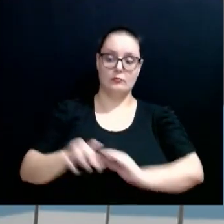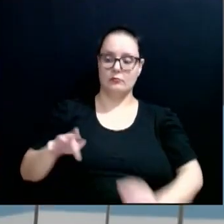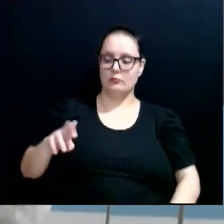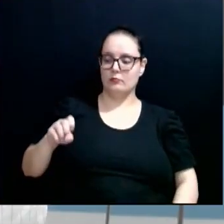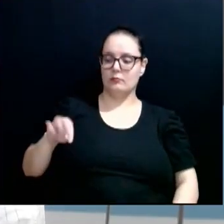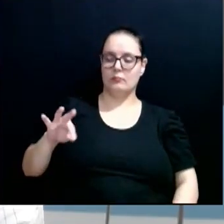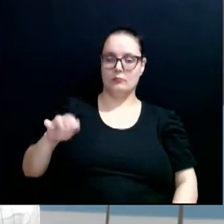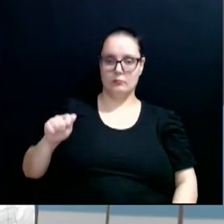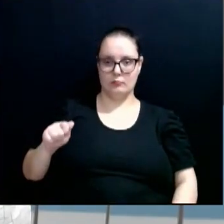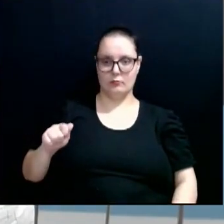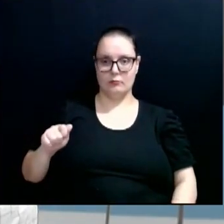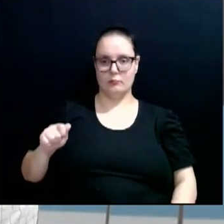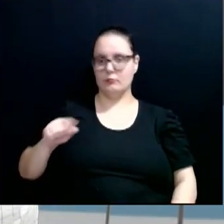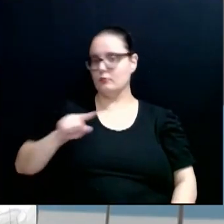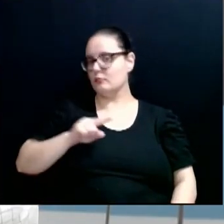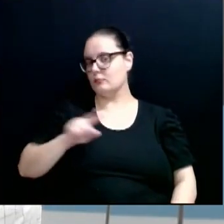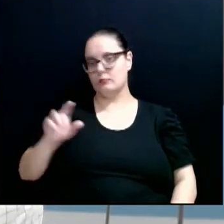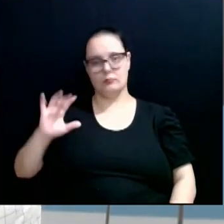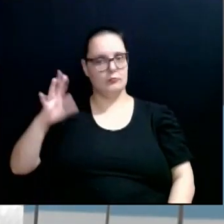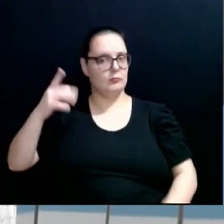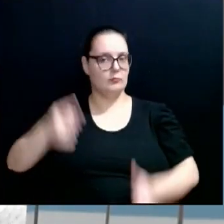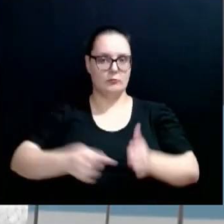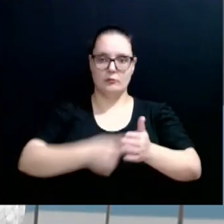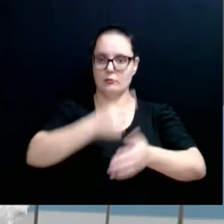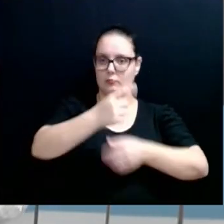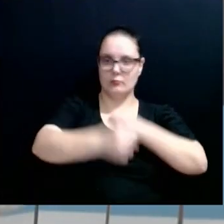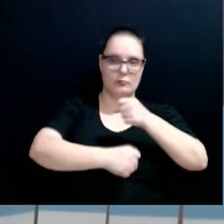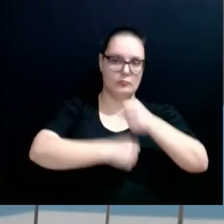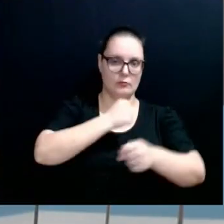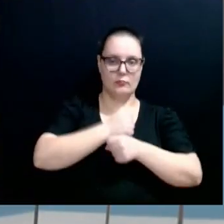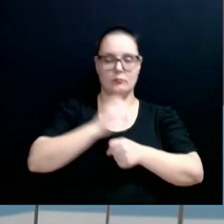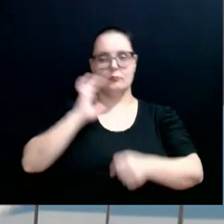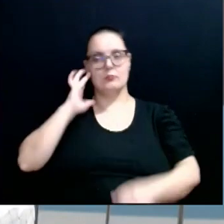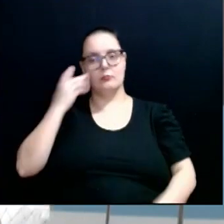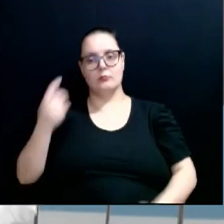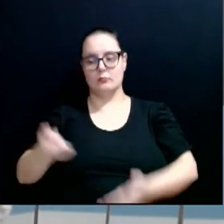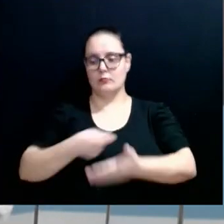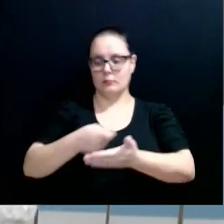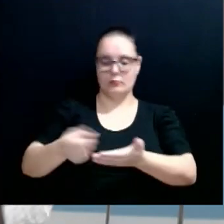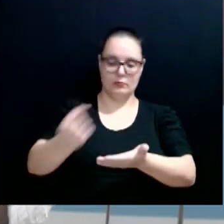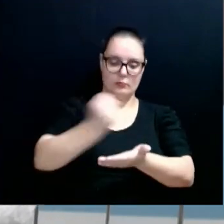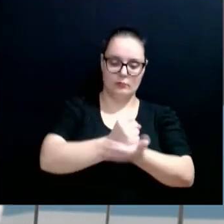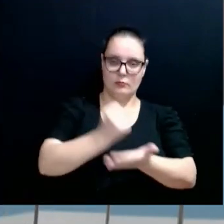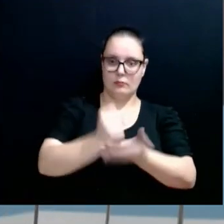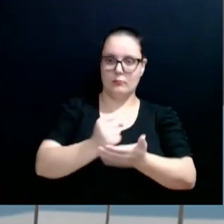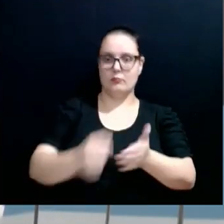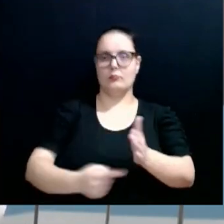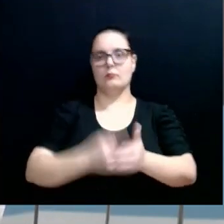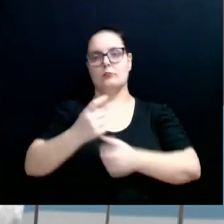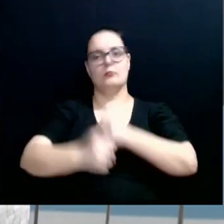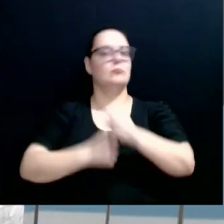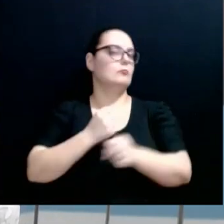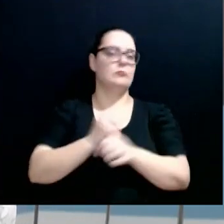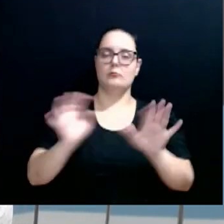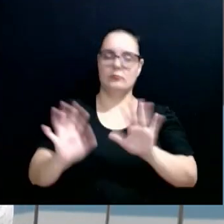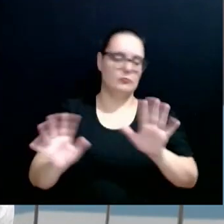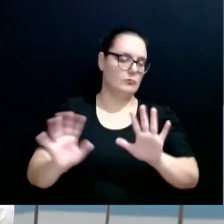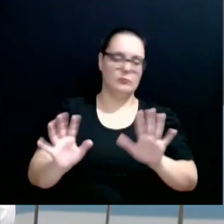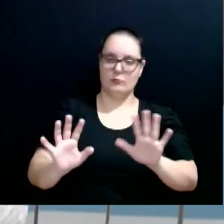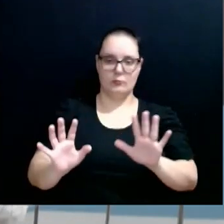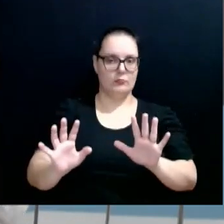não acontece no primeiro ano, né? As pessoas acham que assinou o contrato, no primeiro ano já... Não existe nem no mercado